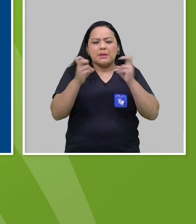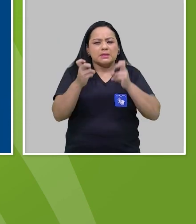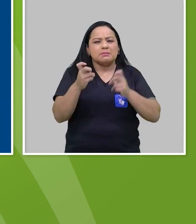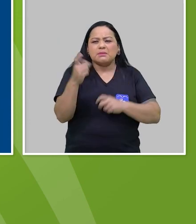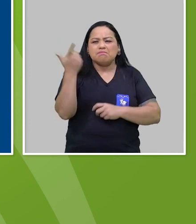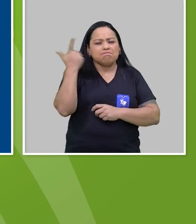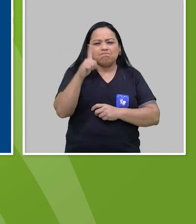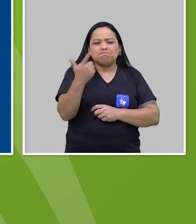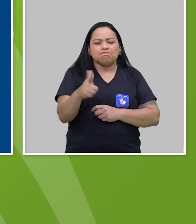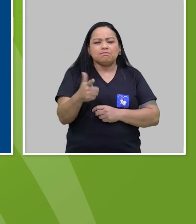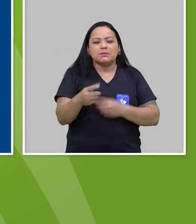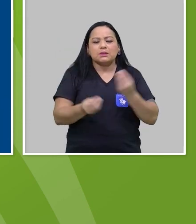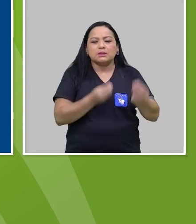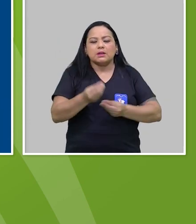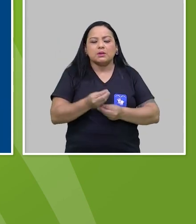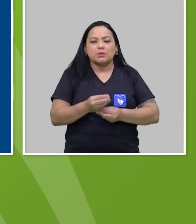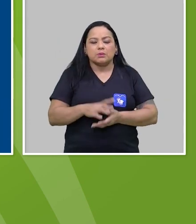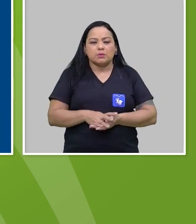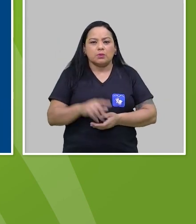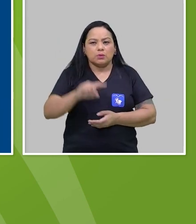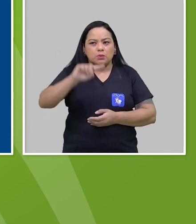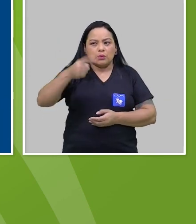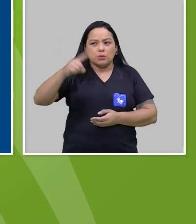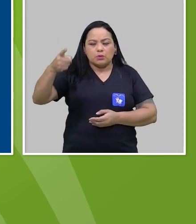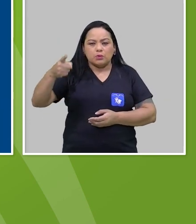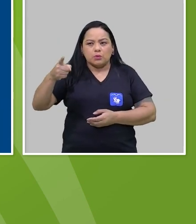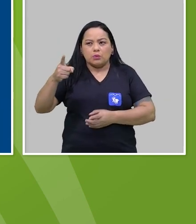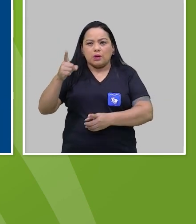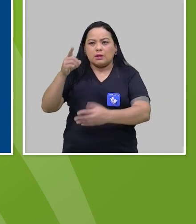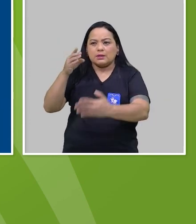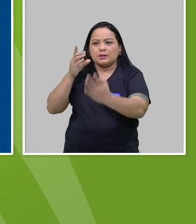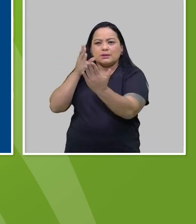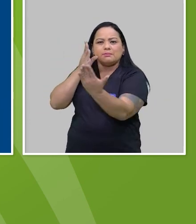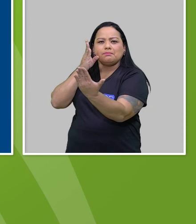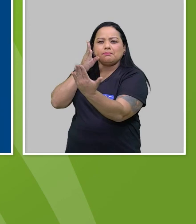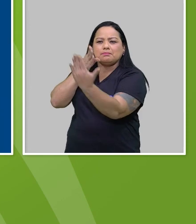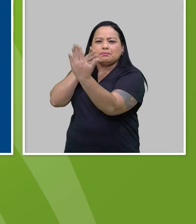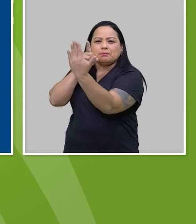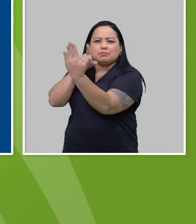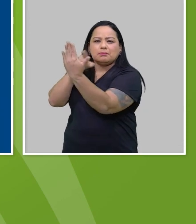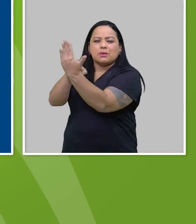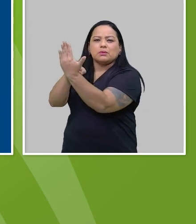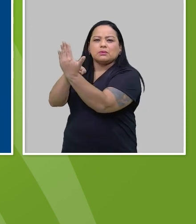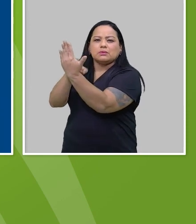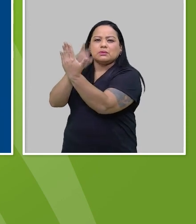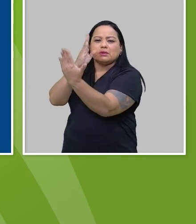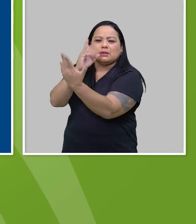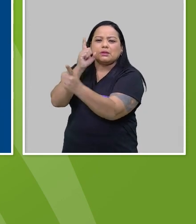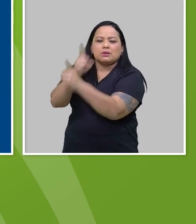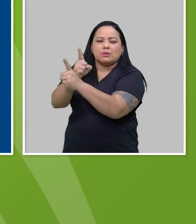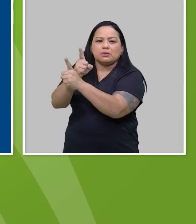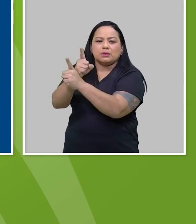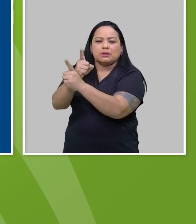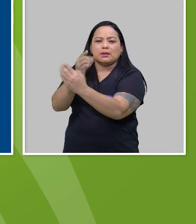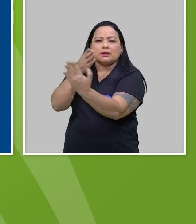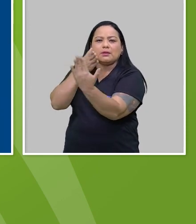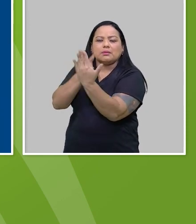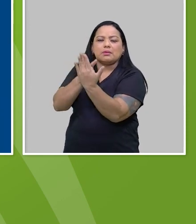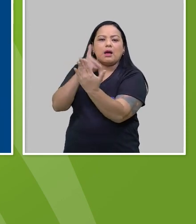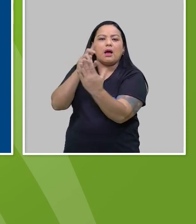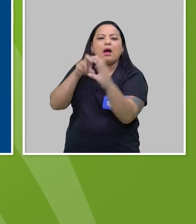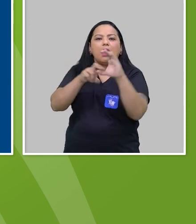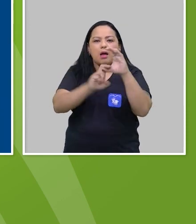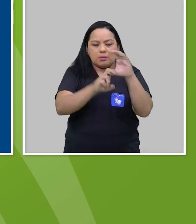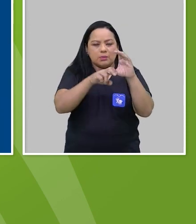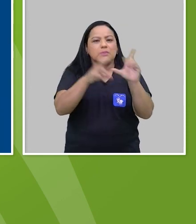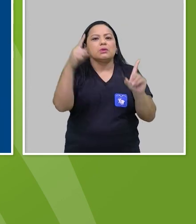E aí ele vai, quando ele encontra um obstáculo, esse som vai voltar. E aí o morcego já sabe qual é o